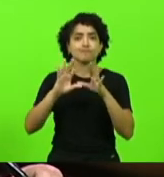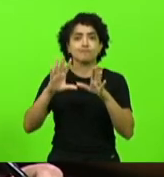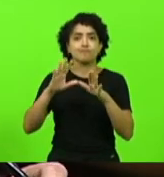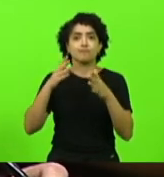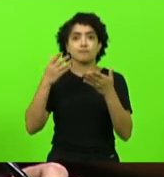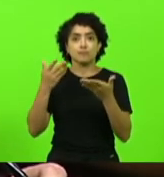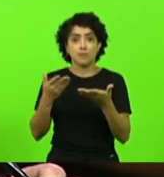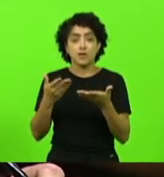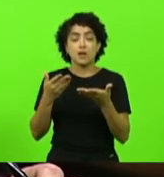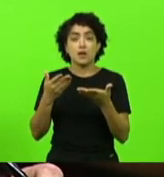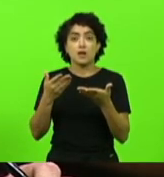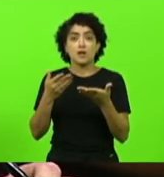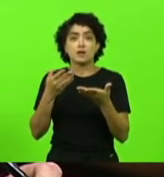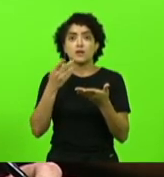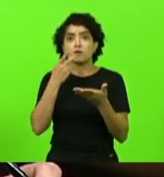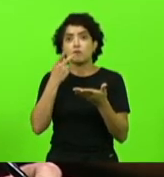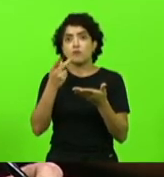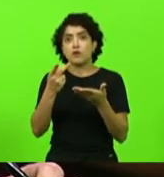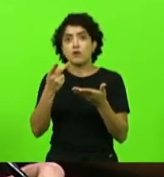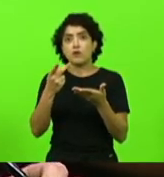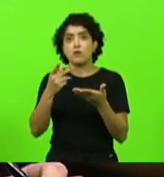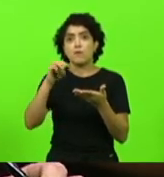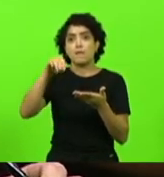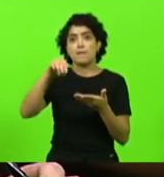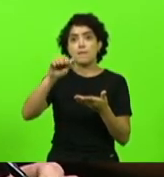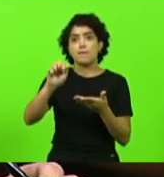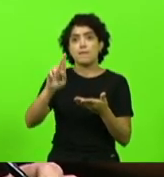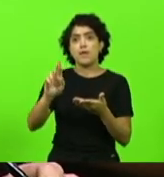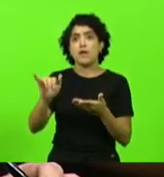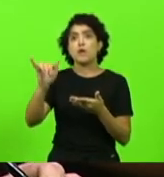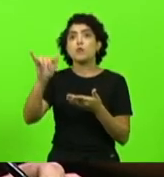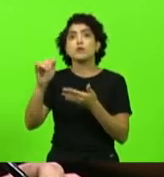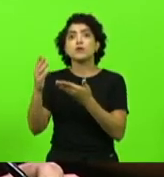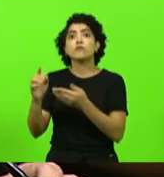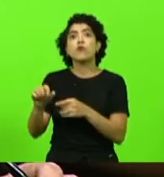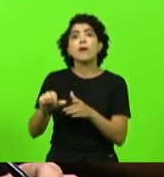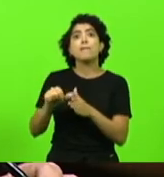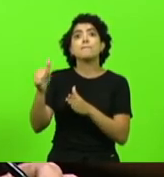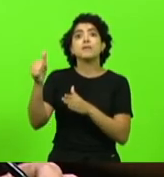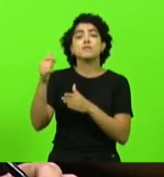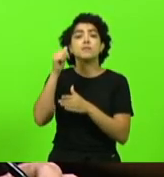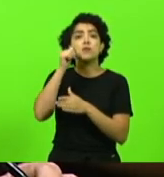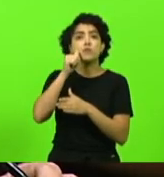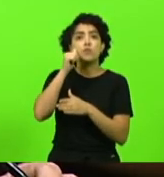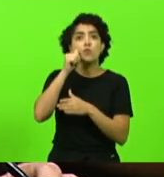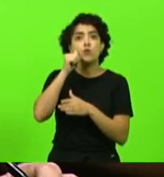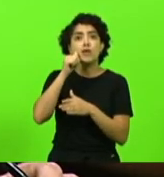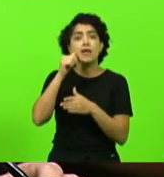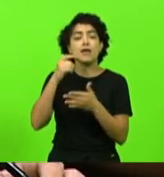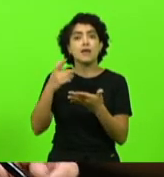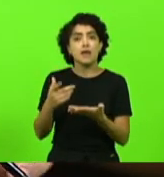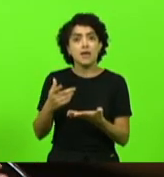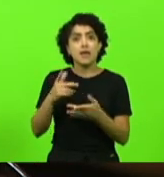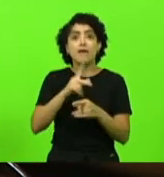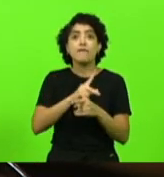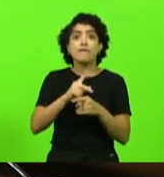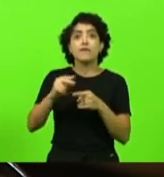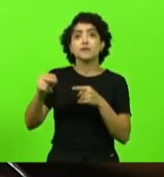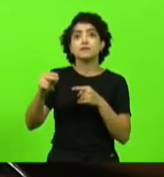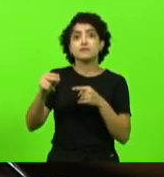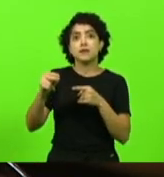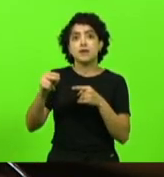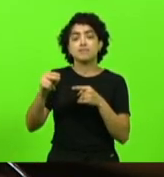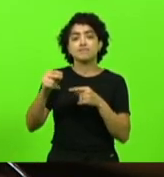o caso de Marie Curie, que foi a primeira mulher a ganhar e vencer o Prêmio